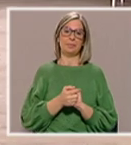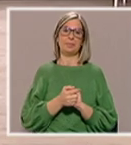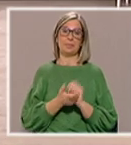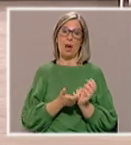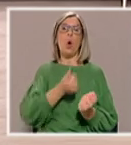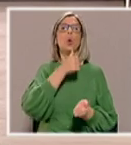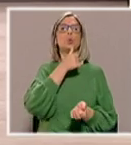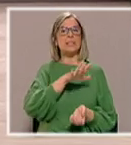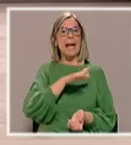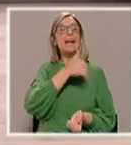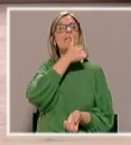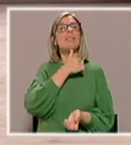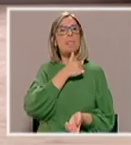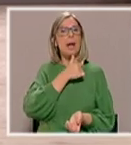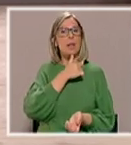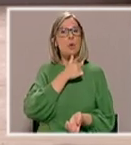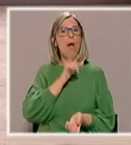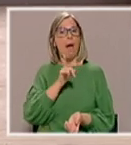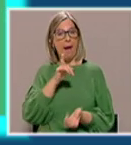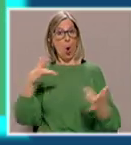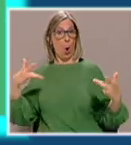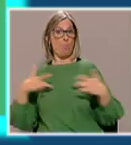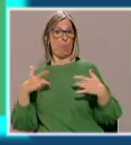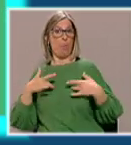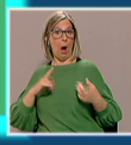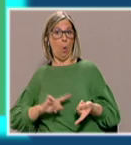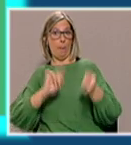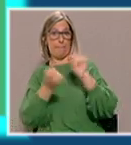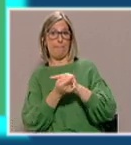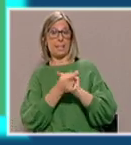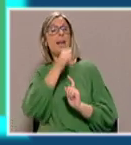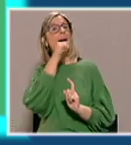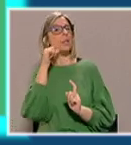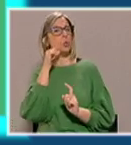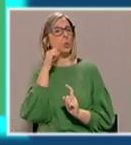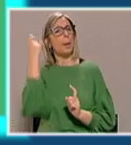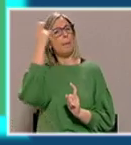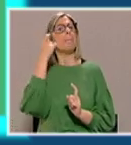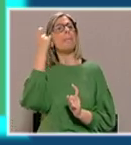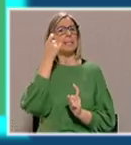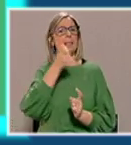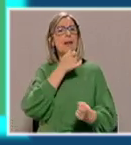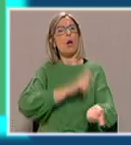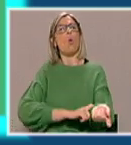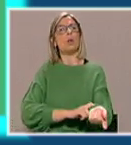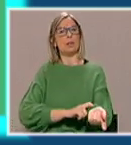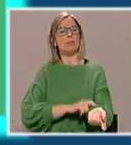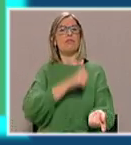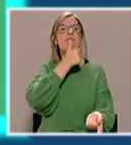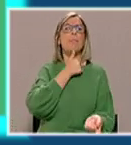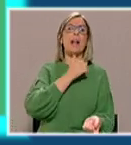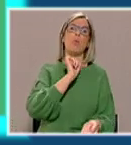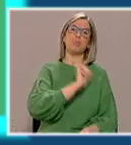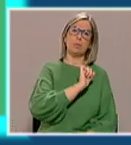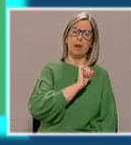O sangue arterial passa a venoso nos pulmões. O que é que vocês acham, tendo em conta que o arterial é rico em oxigênio, portanto, aquilo